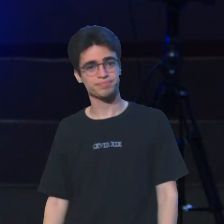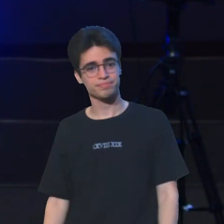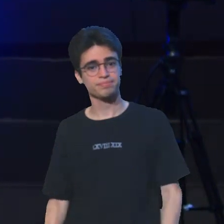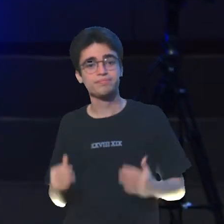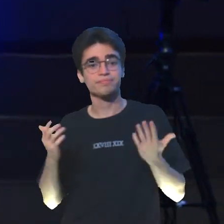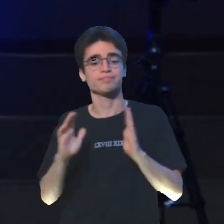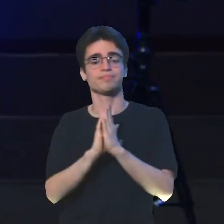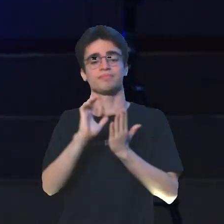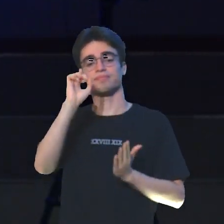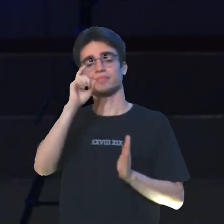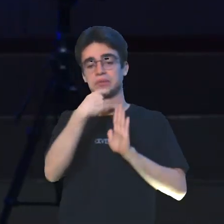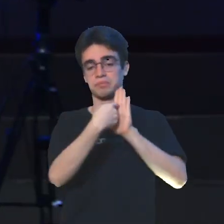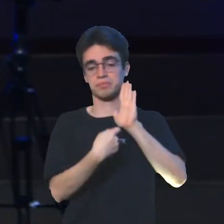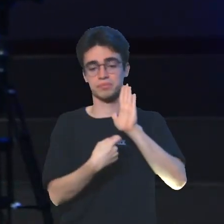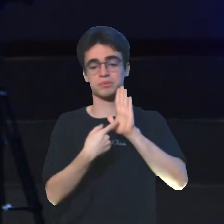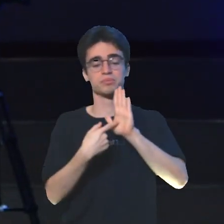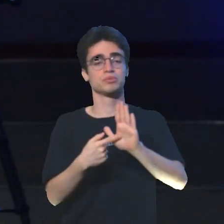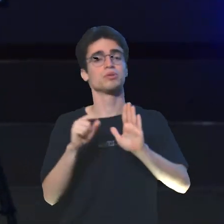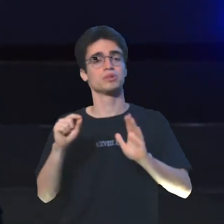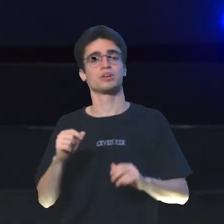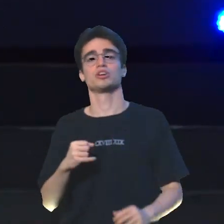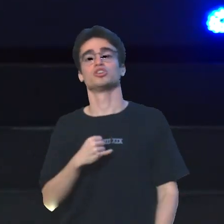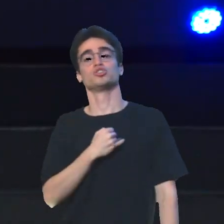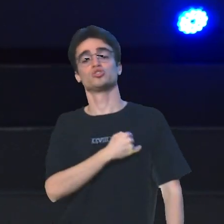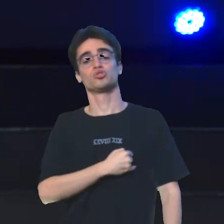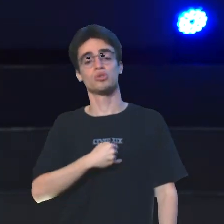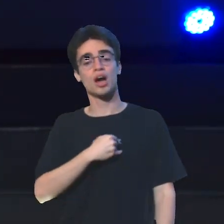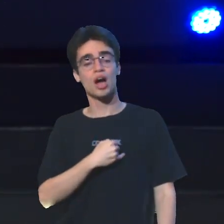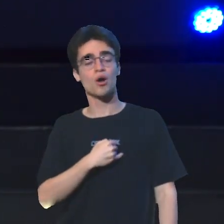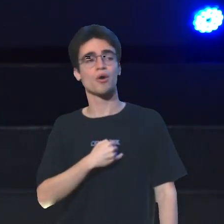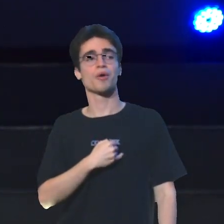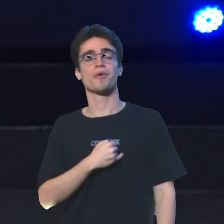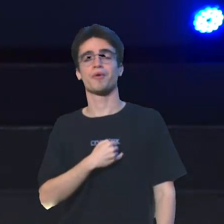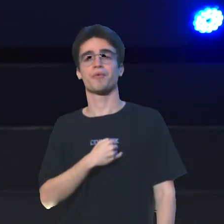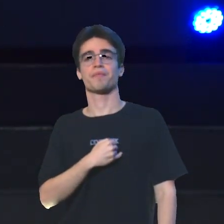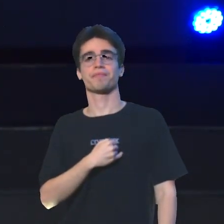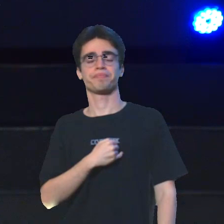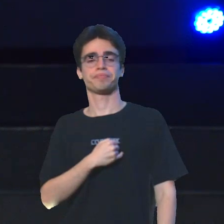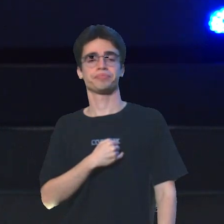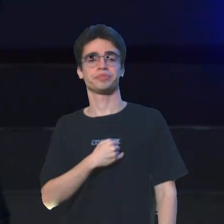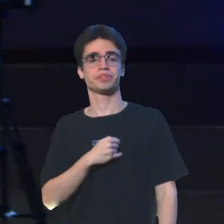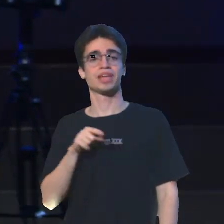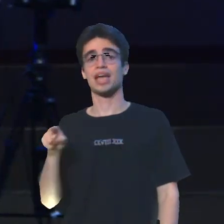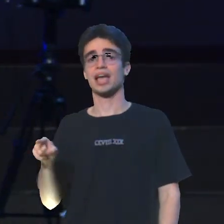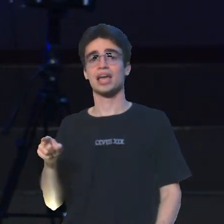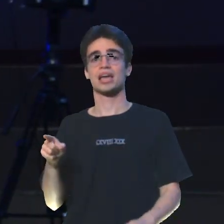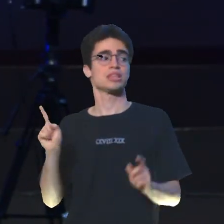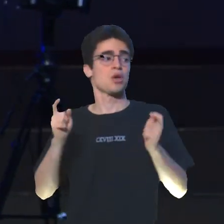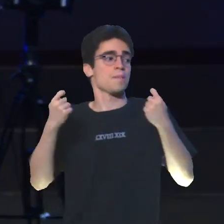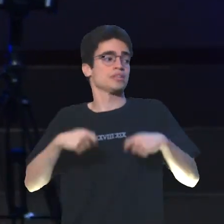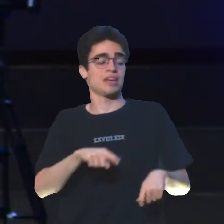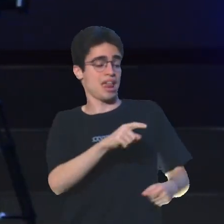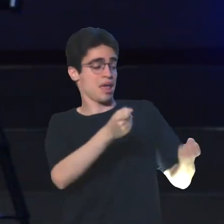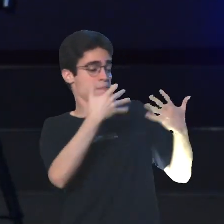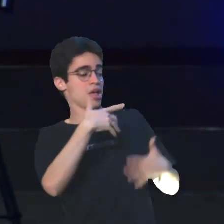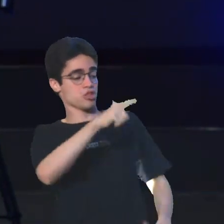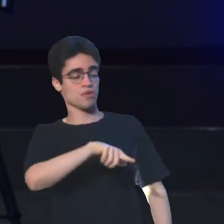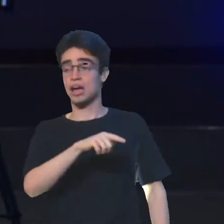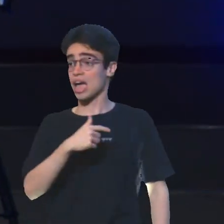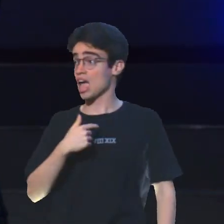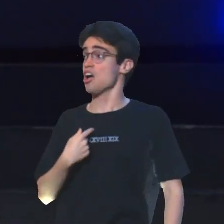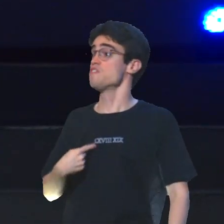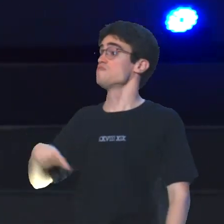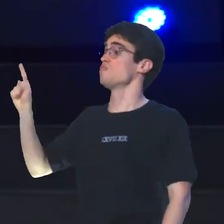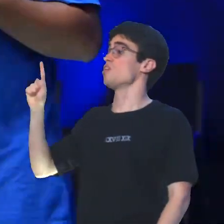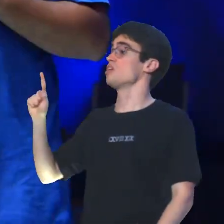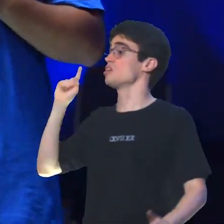E a Bíblia vai contar que João, sem antes precisar que ela repetisse, sai correndo em